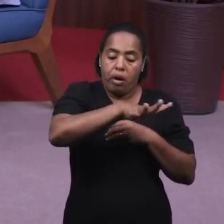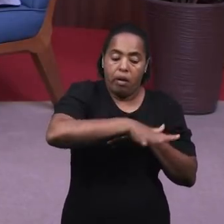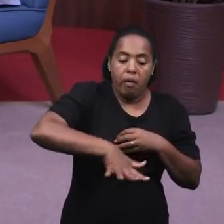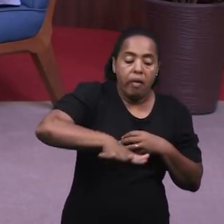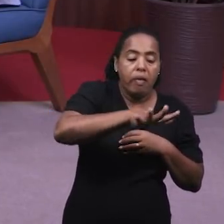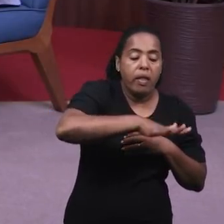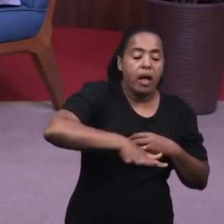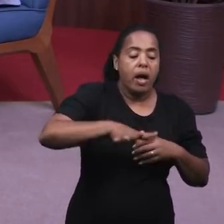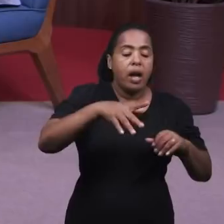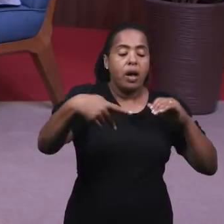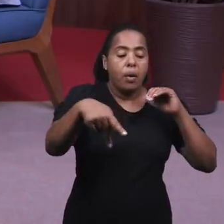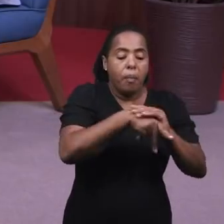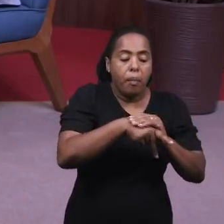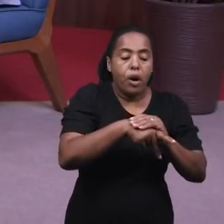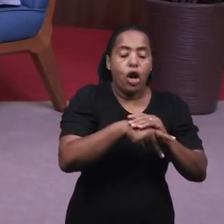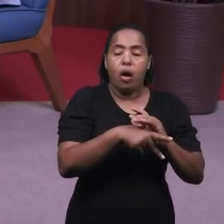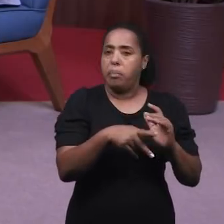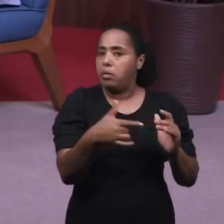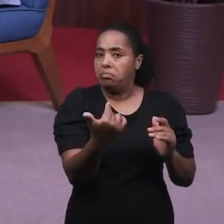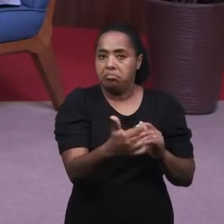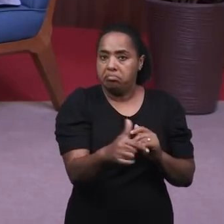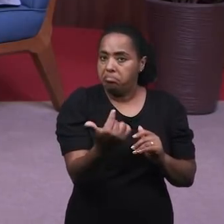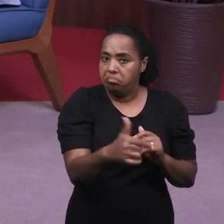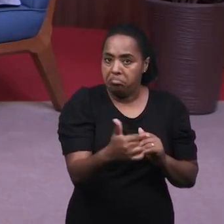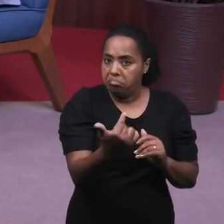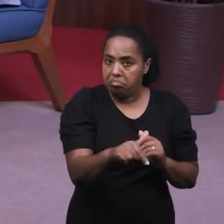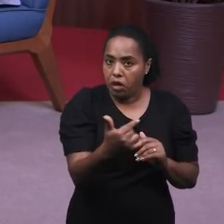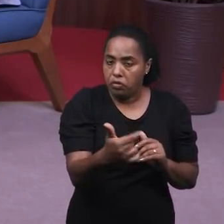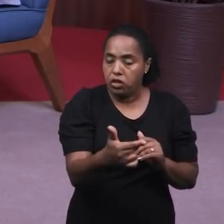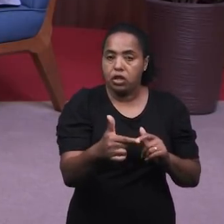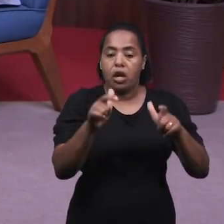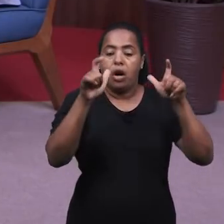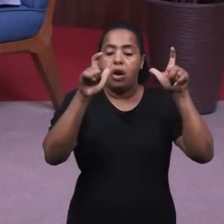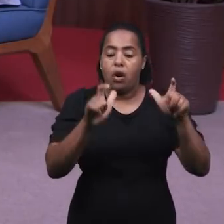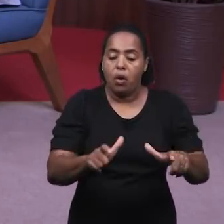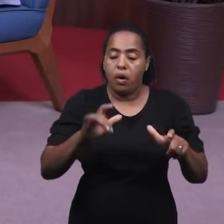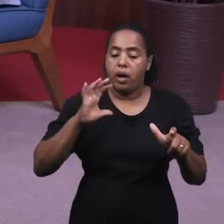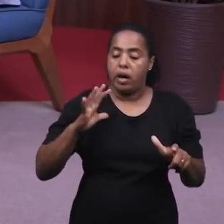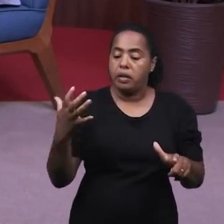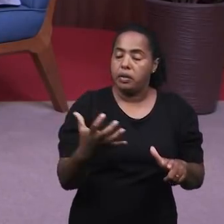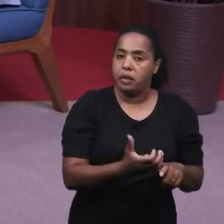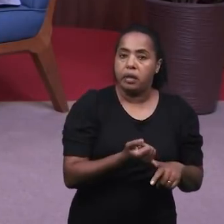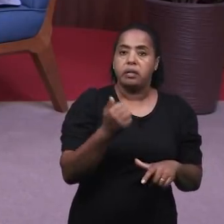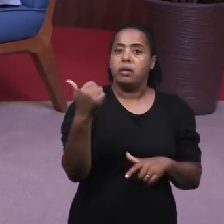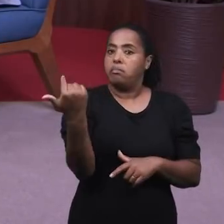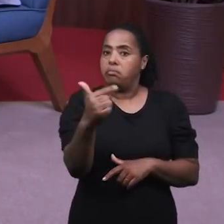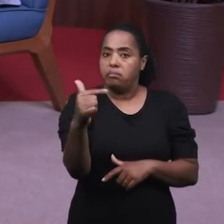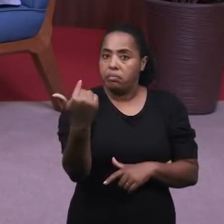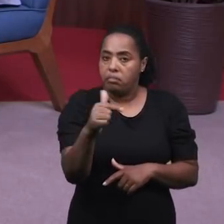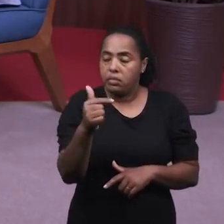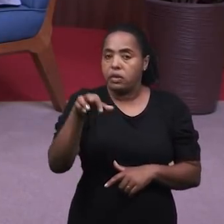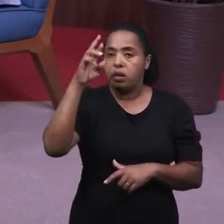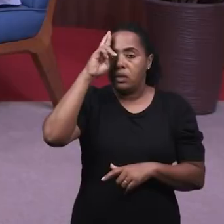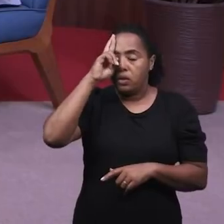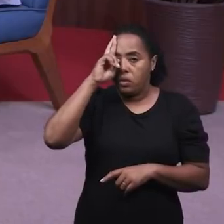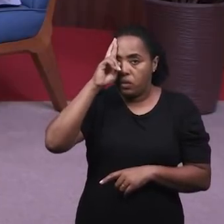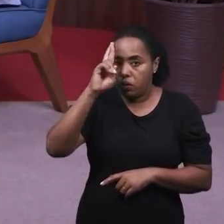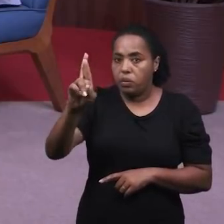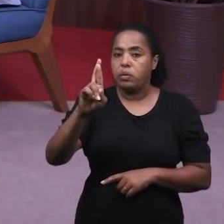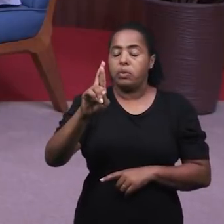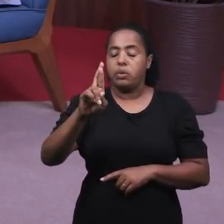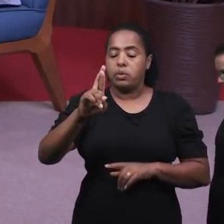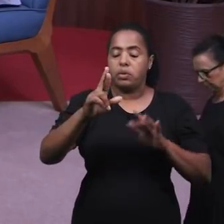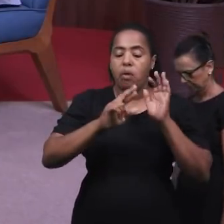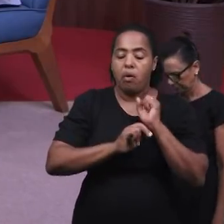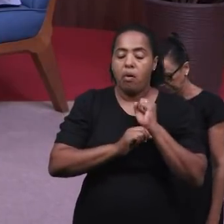ambiente propício para culto, não existia templo, não existia o lugar de adoração, e ali o Senhor estabelece, revelando a